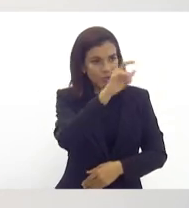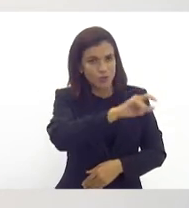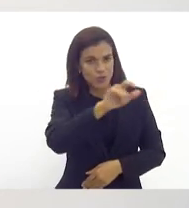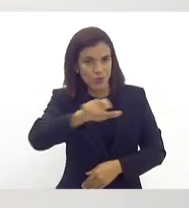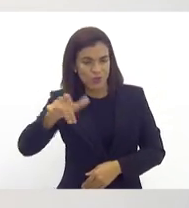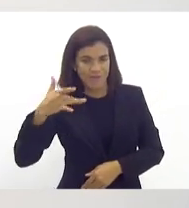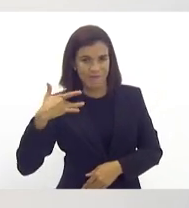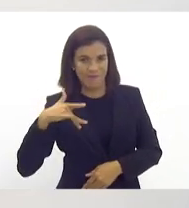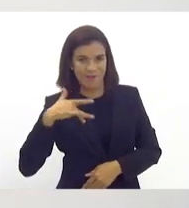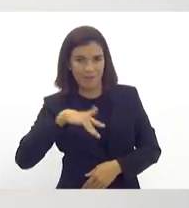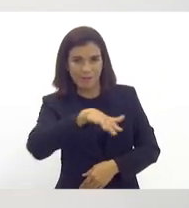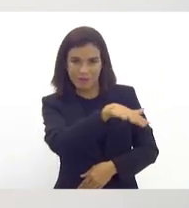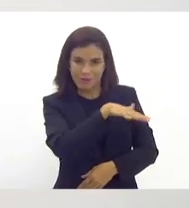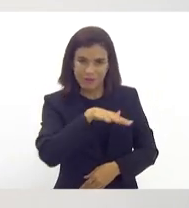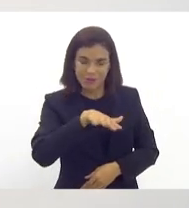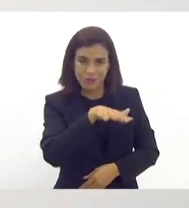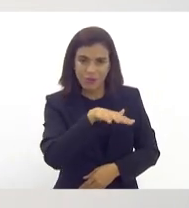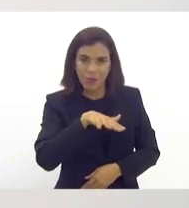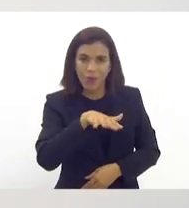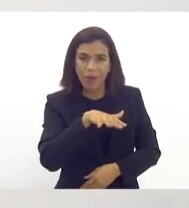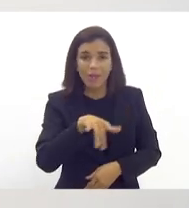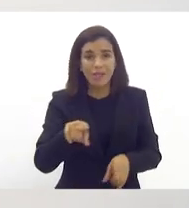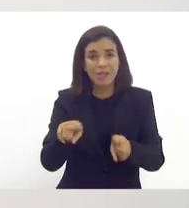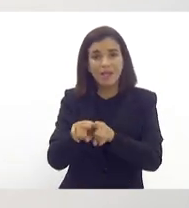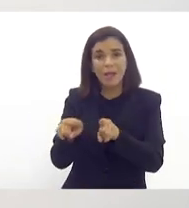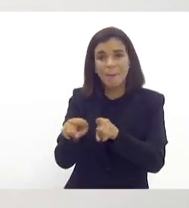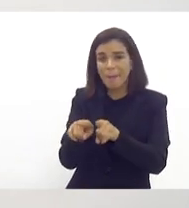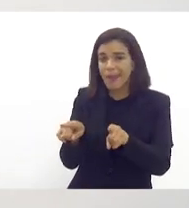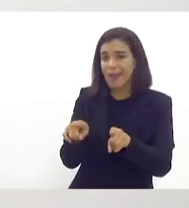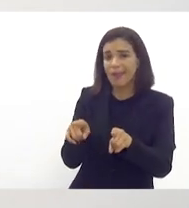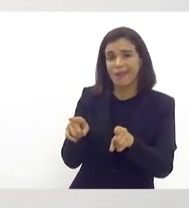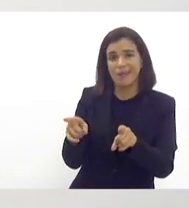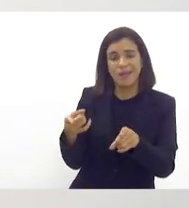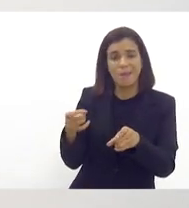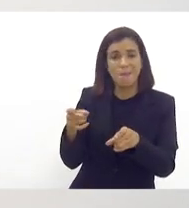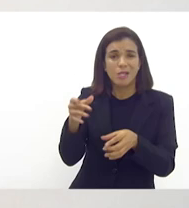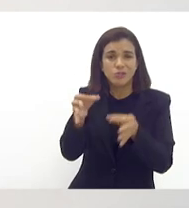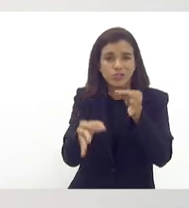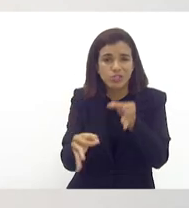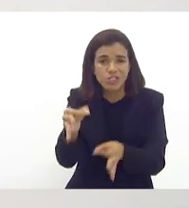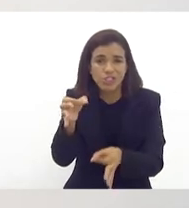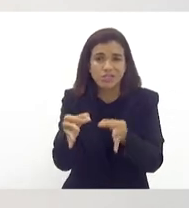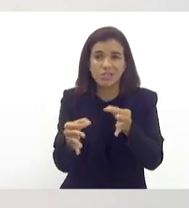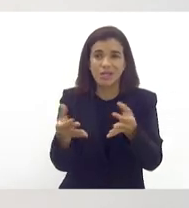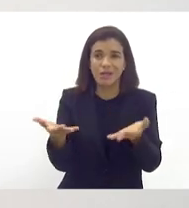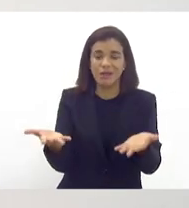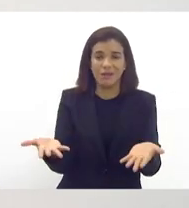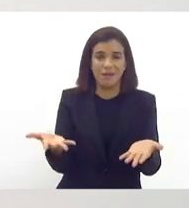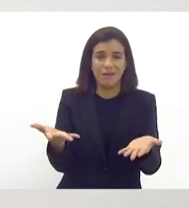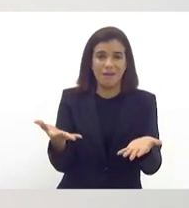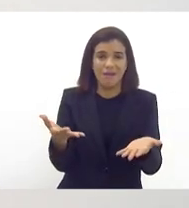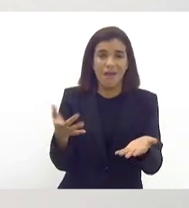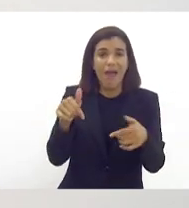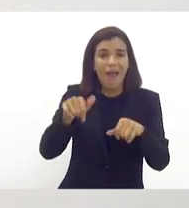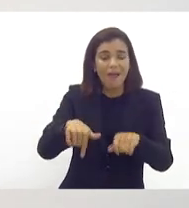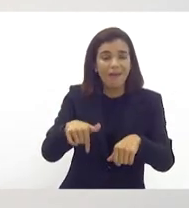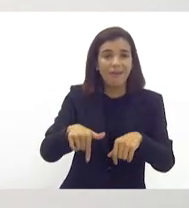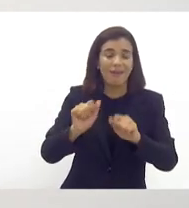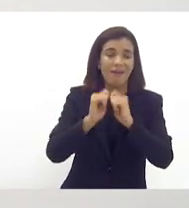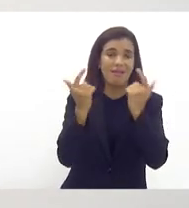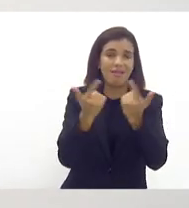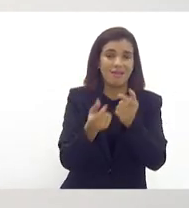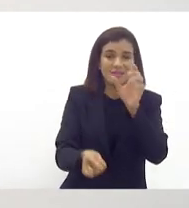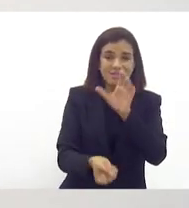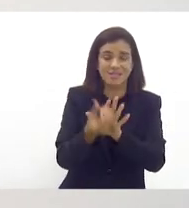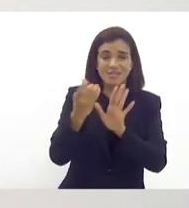vítimas dessa situação pro todos os órgãos do sistema de Justiça do sistema aqui que cria as leis assim a gente